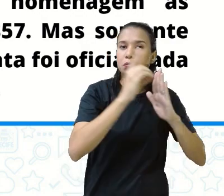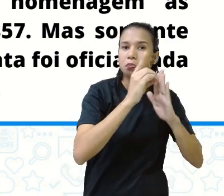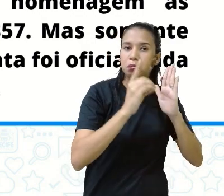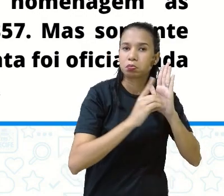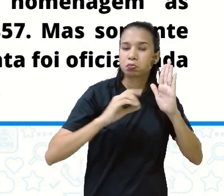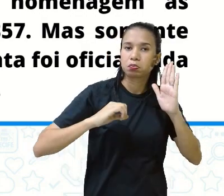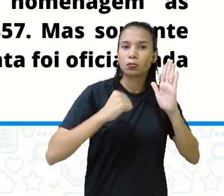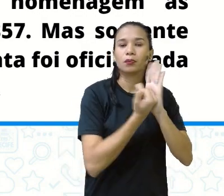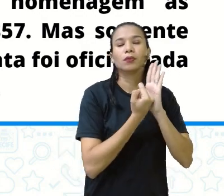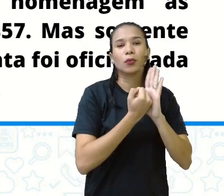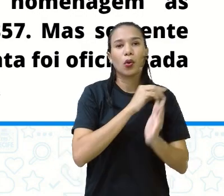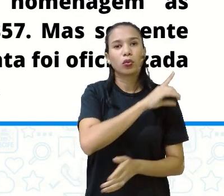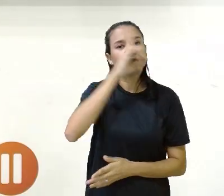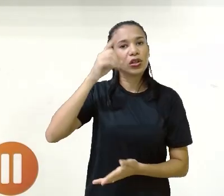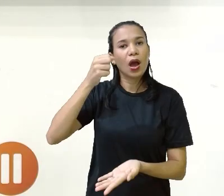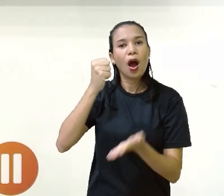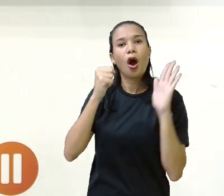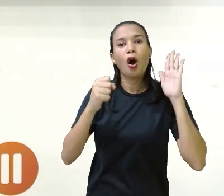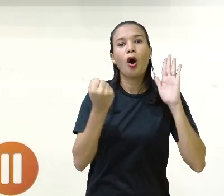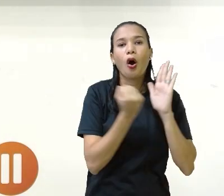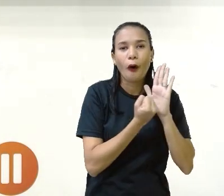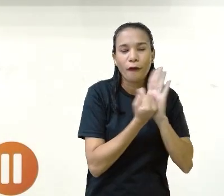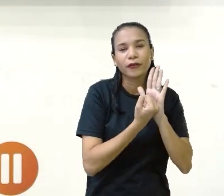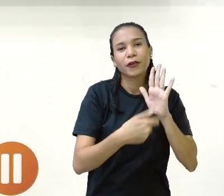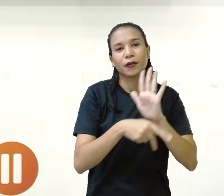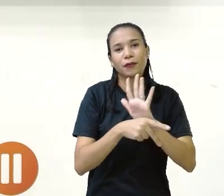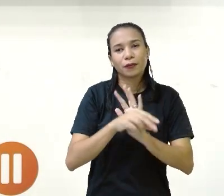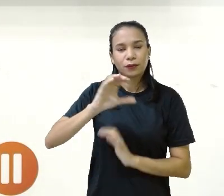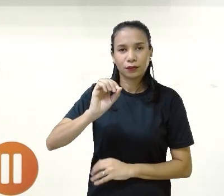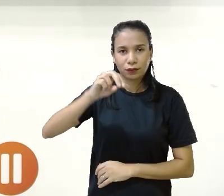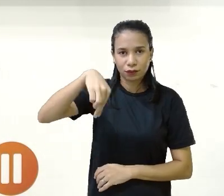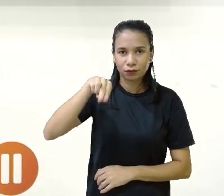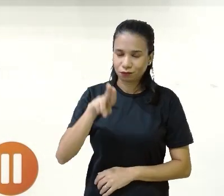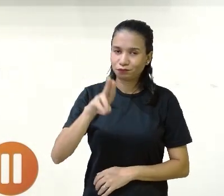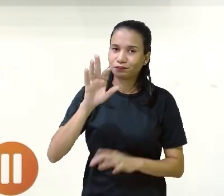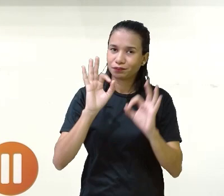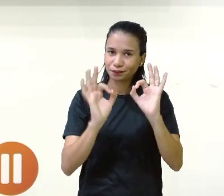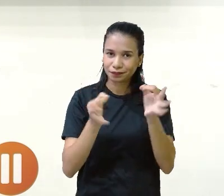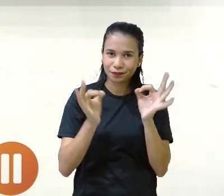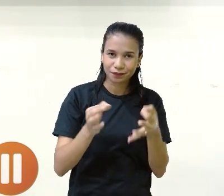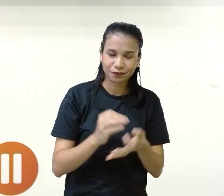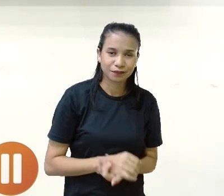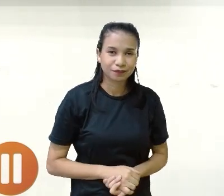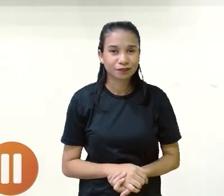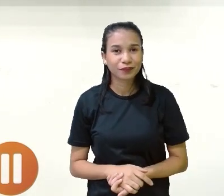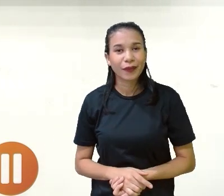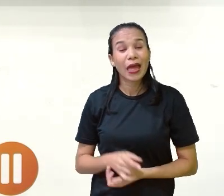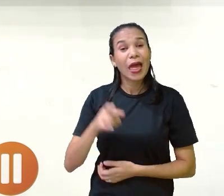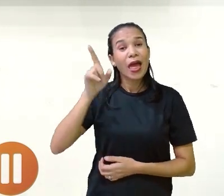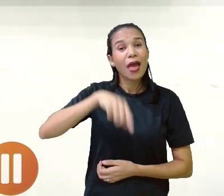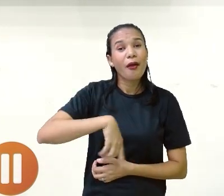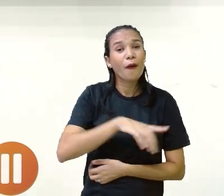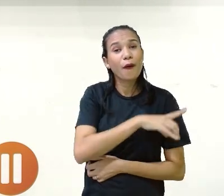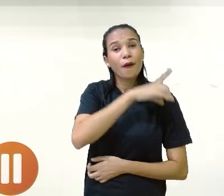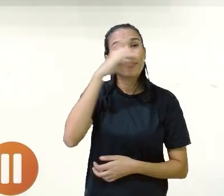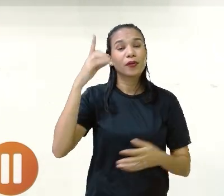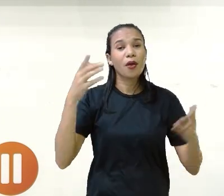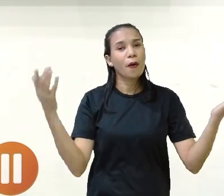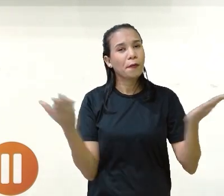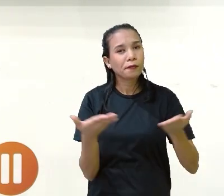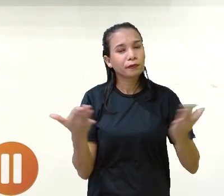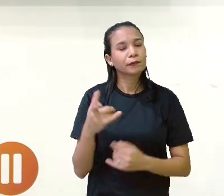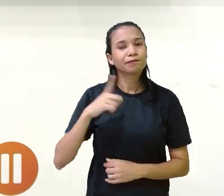a data foi oficializada pela ONU. É isso mesmo. Essa data hoje,